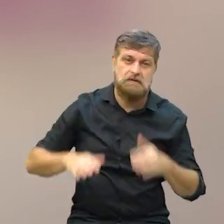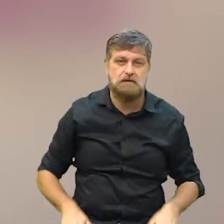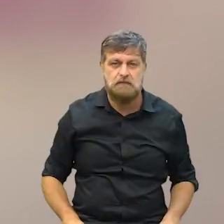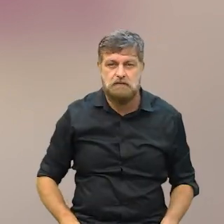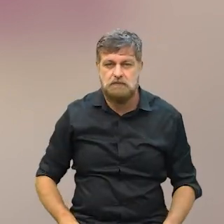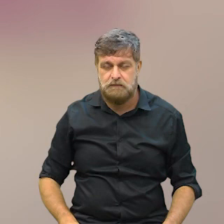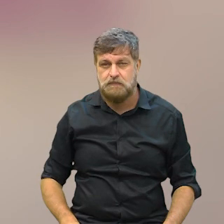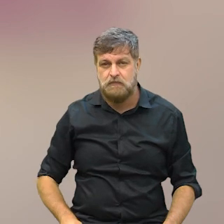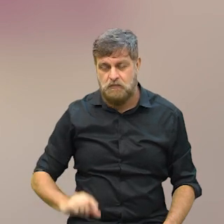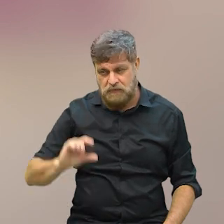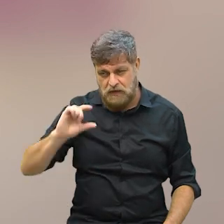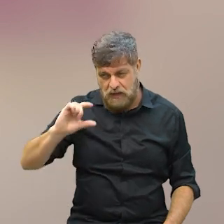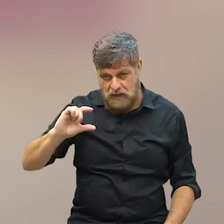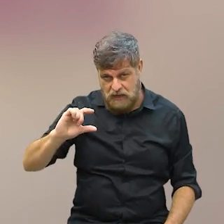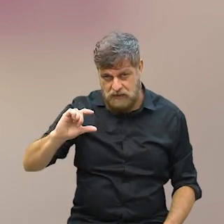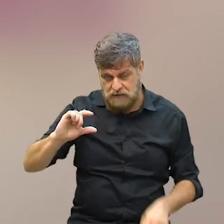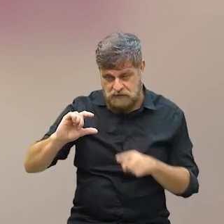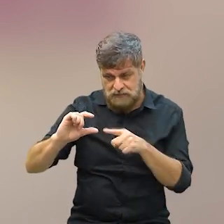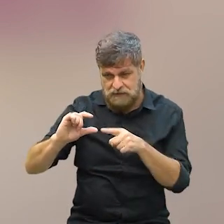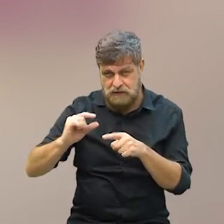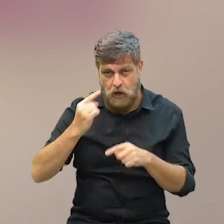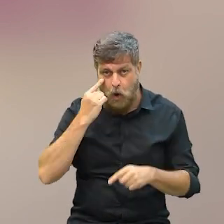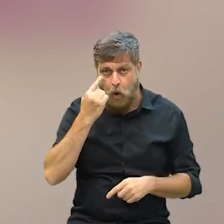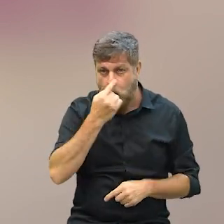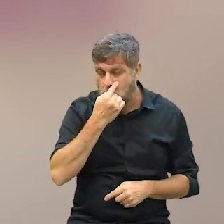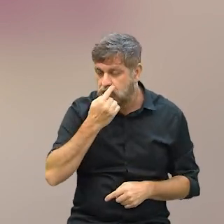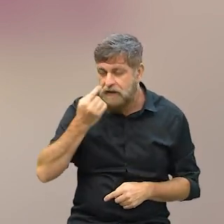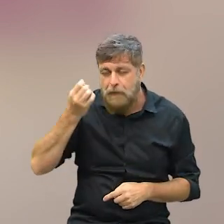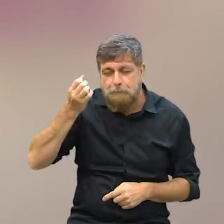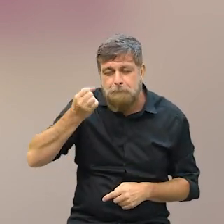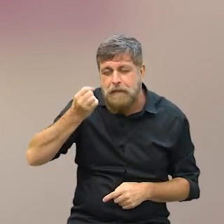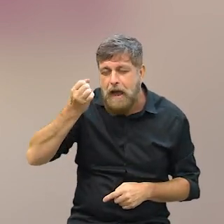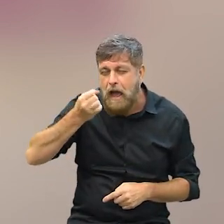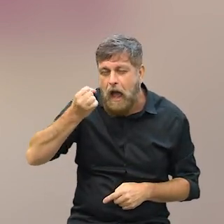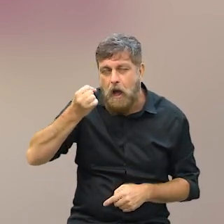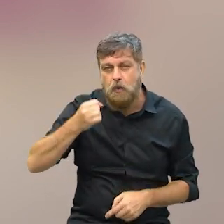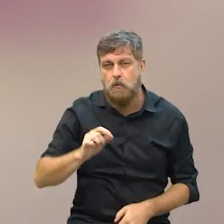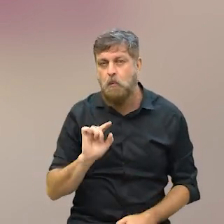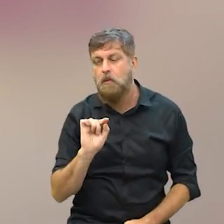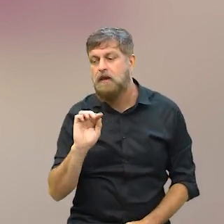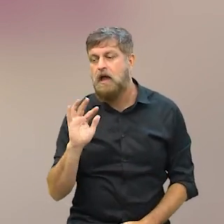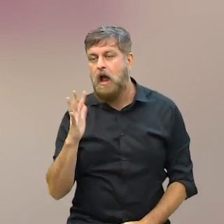branquinho. Esses colírios, né, que deixam o olho branquinho, que eles compram na farmácia,